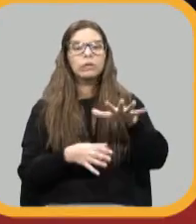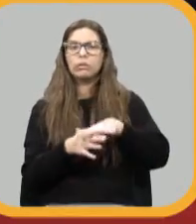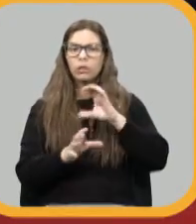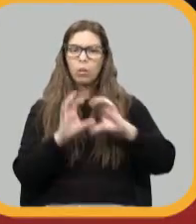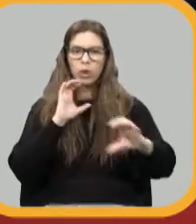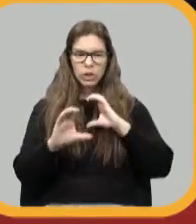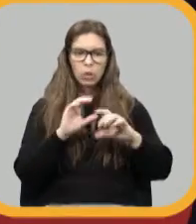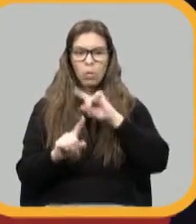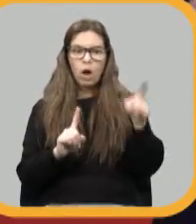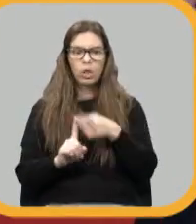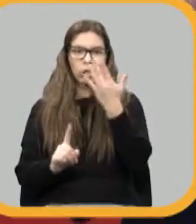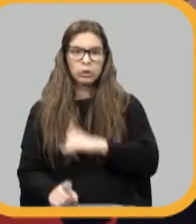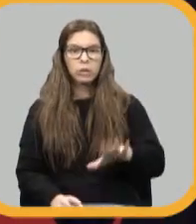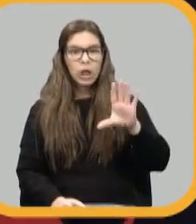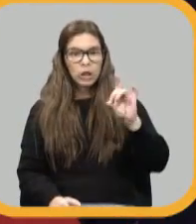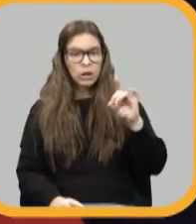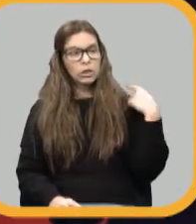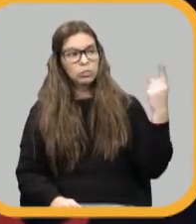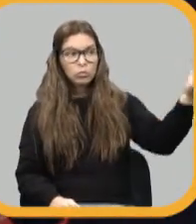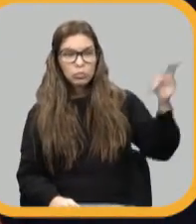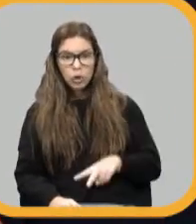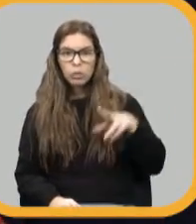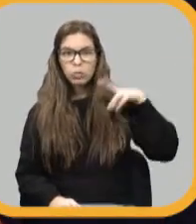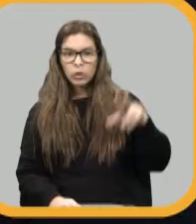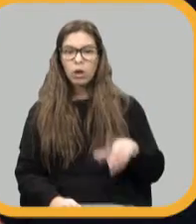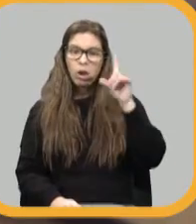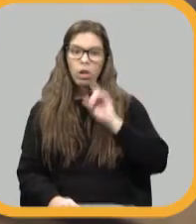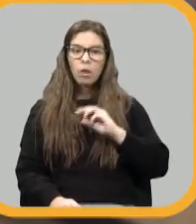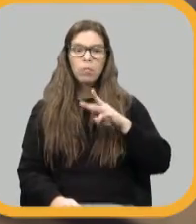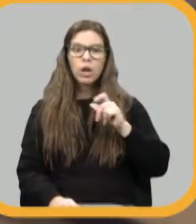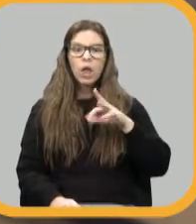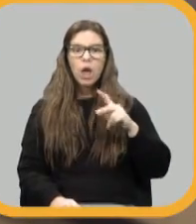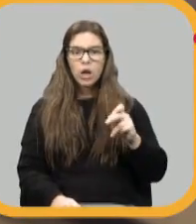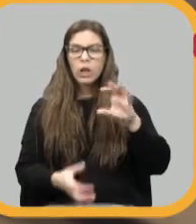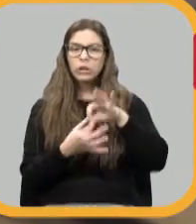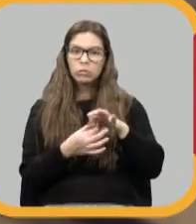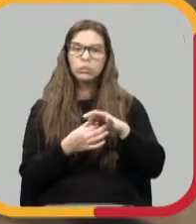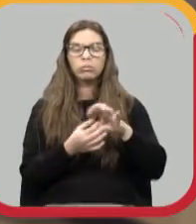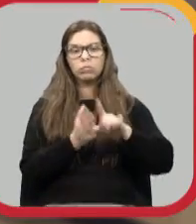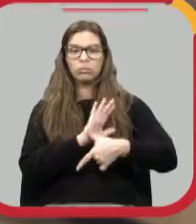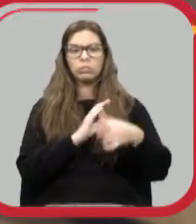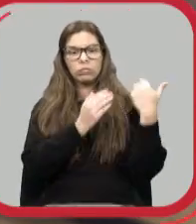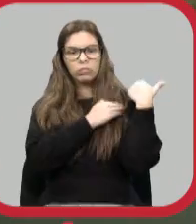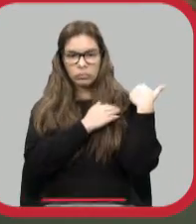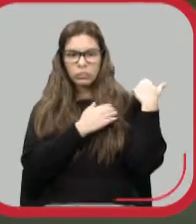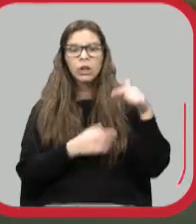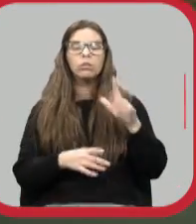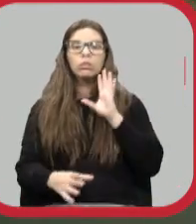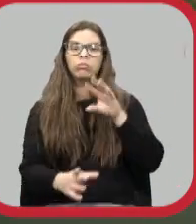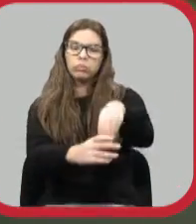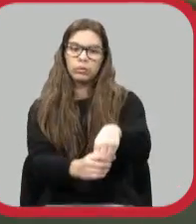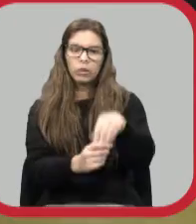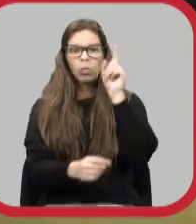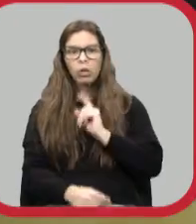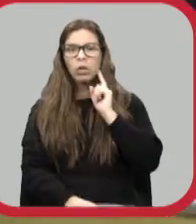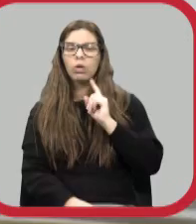comunicação. Em 2016 chegaram a Portugal e a Mariana Barbosa é a embaixadora deste projeto, que se juntou às mulheres